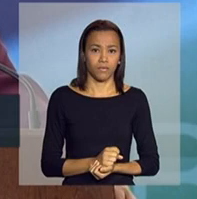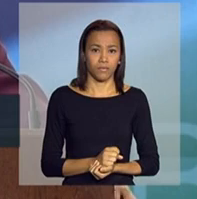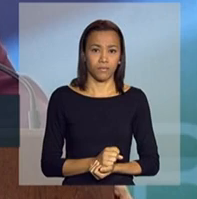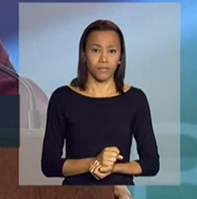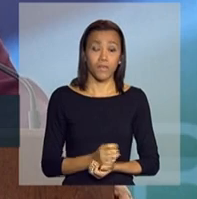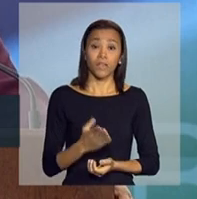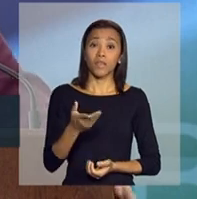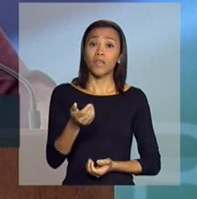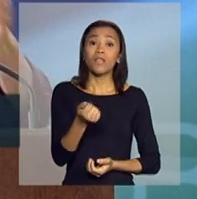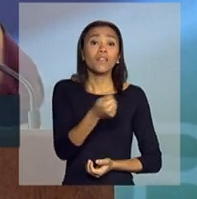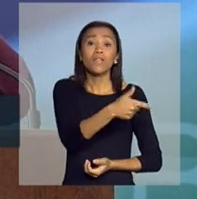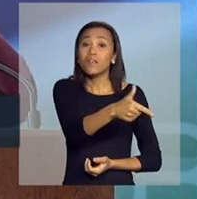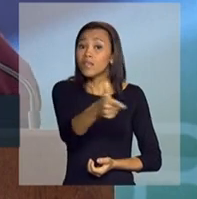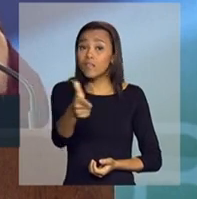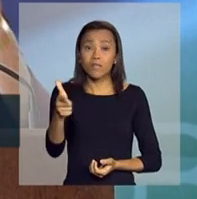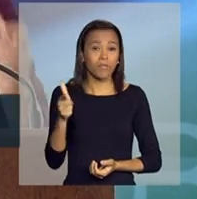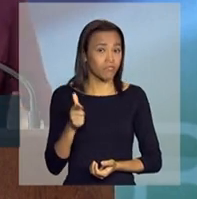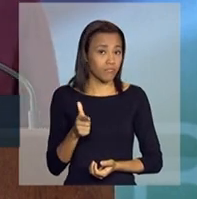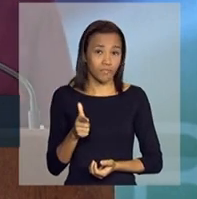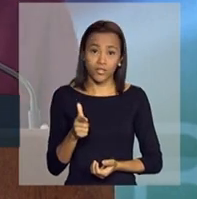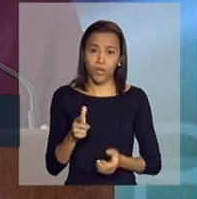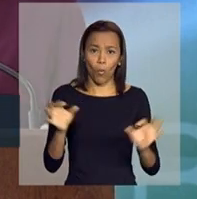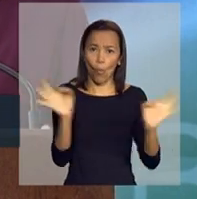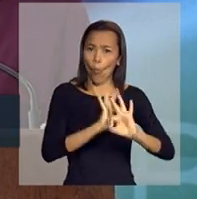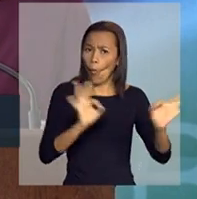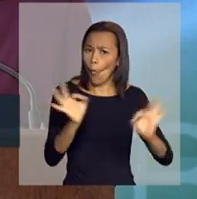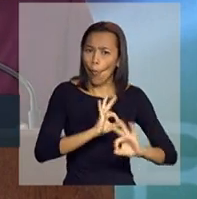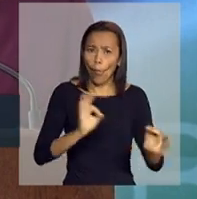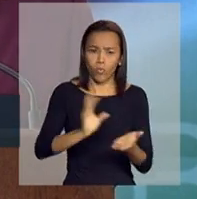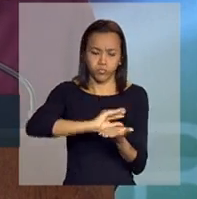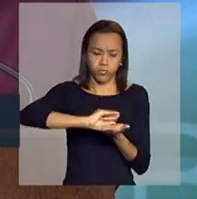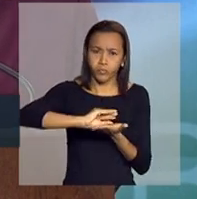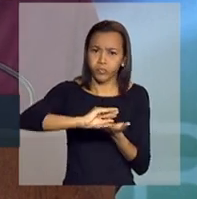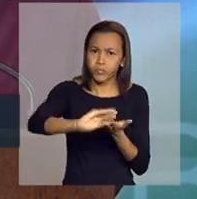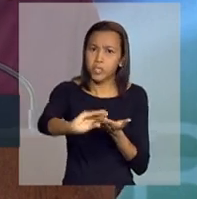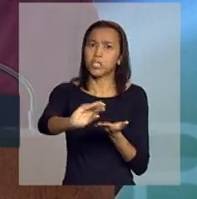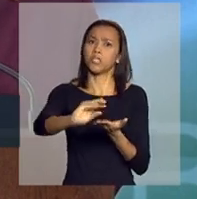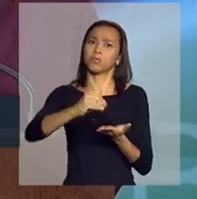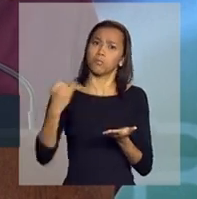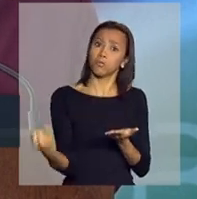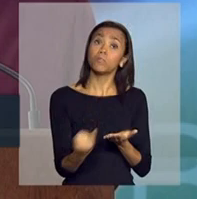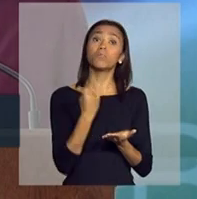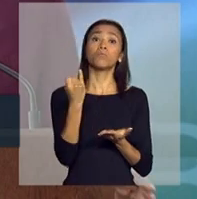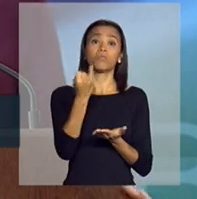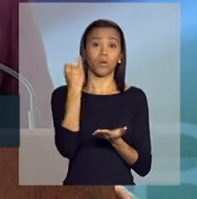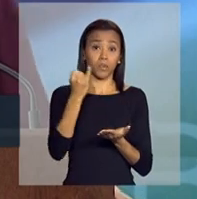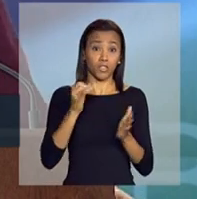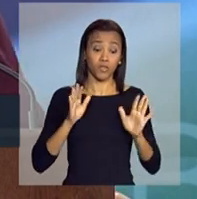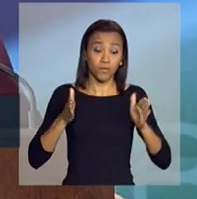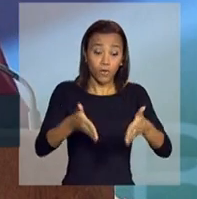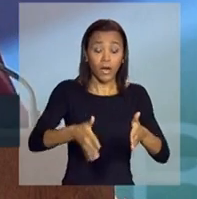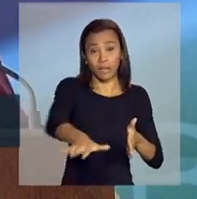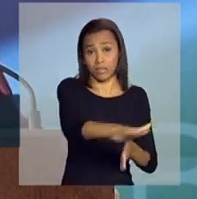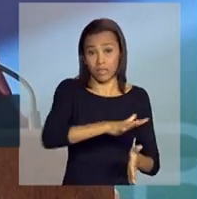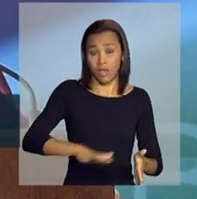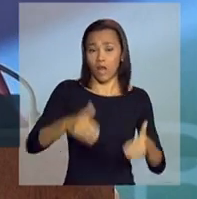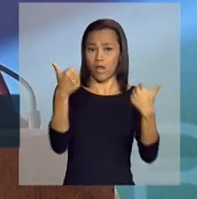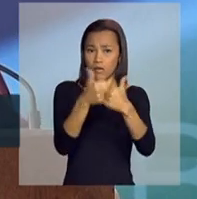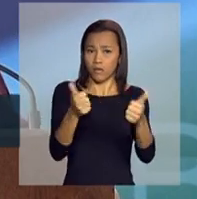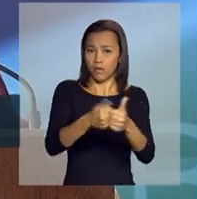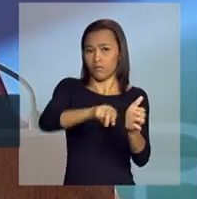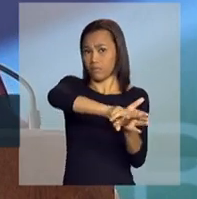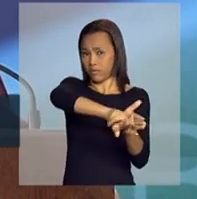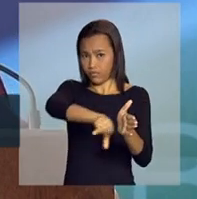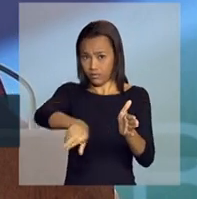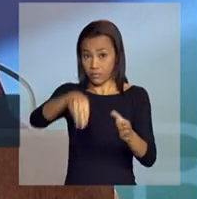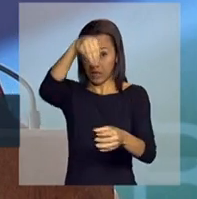nos quais não tinha havido investimento significativo na área de transporte no nosso